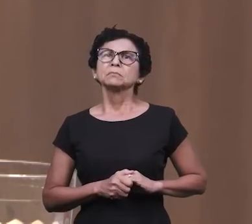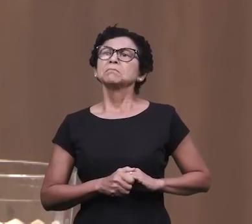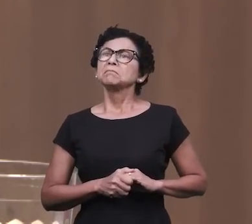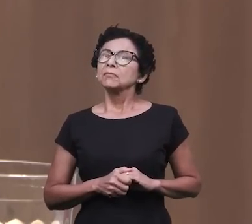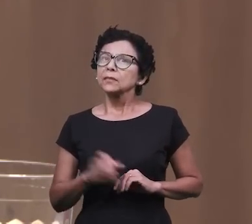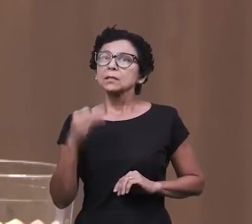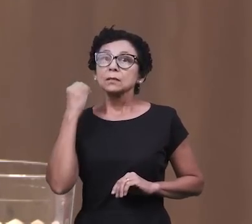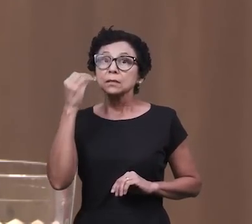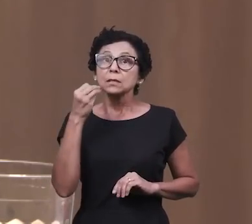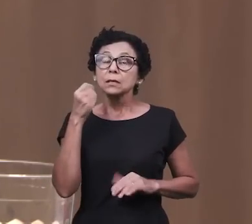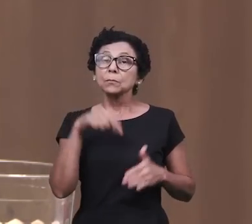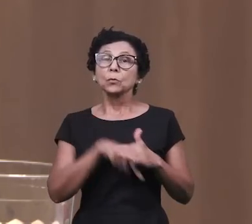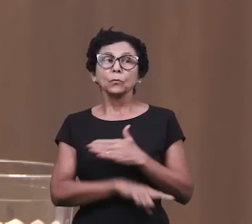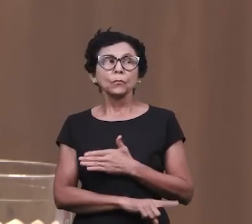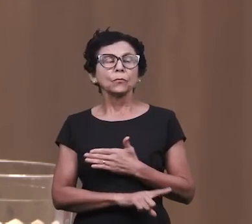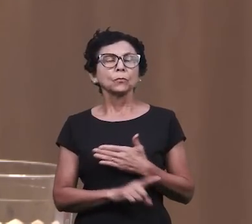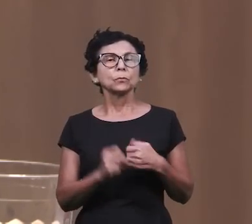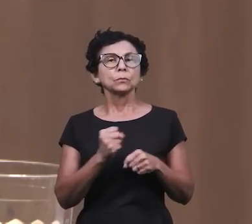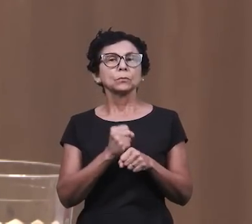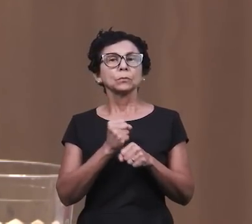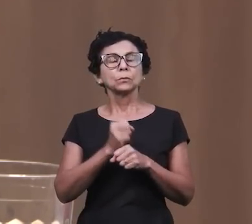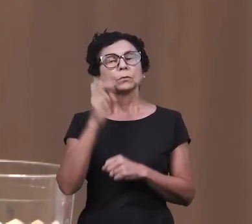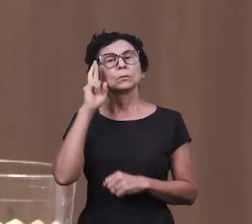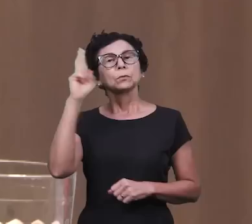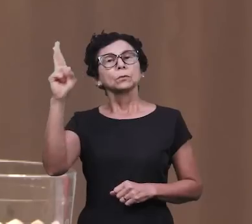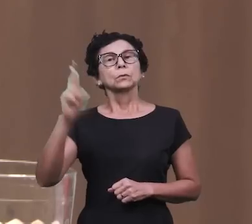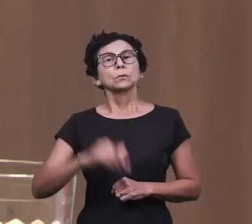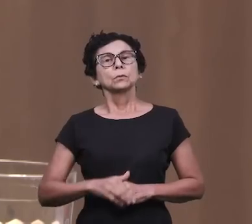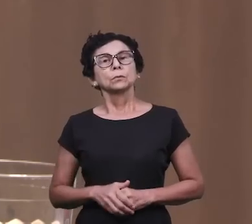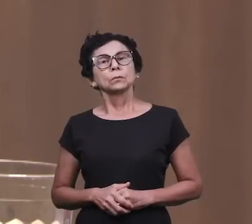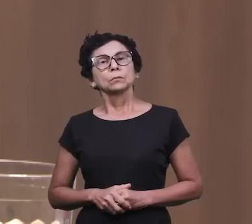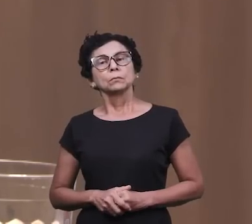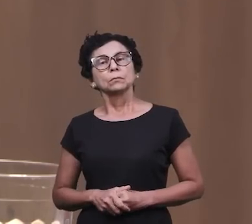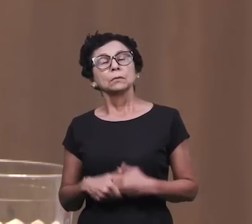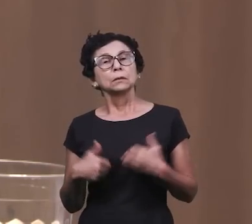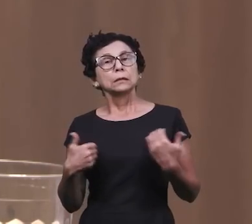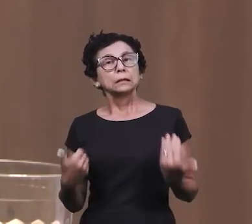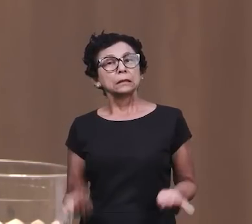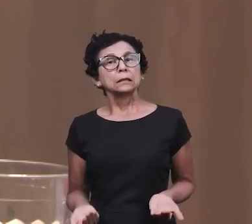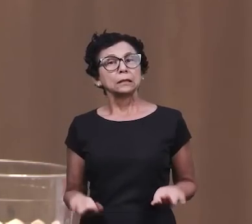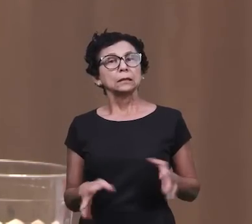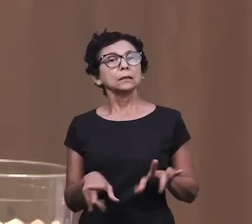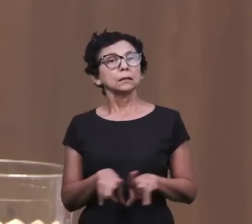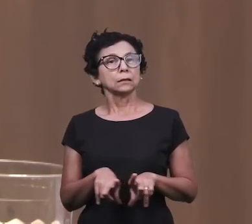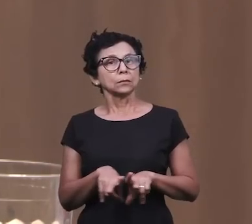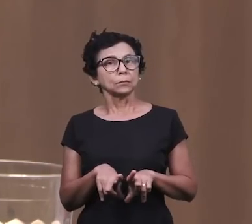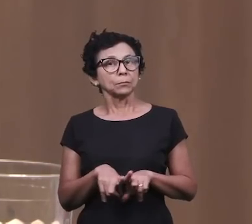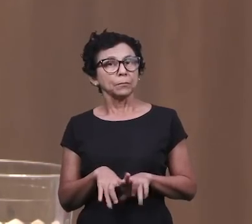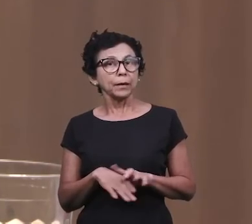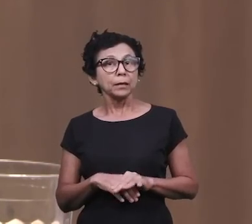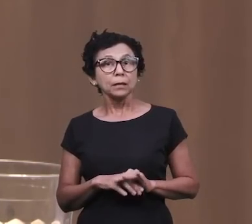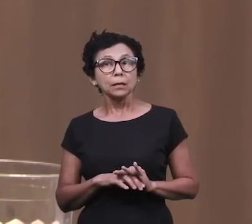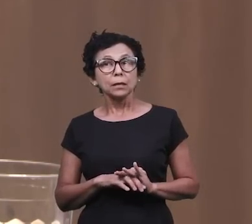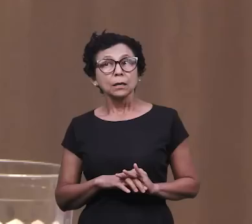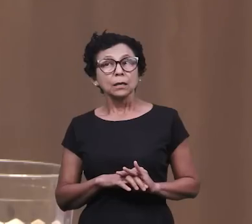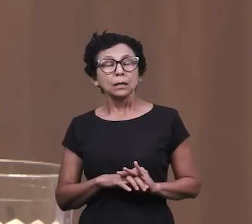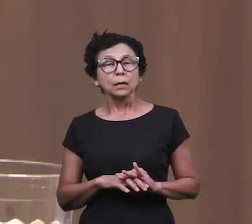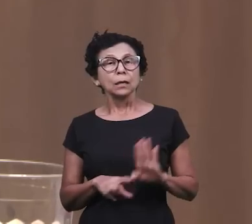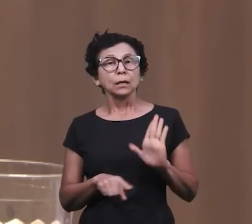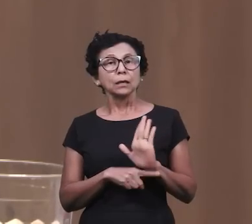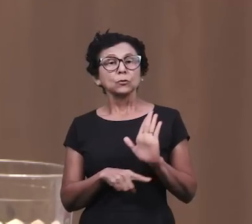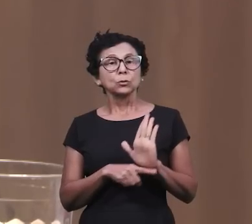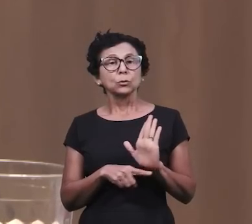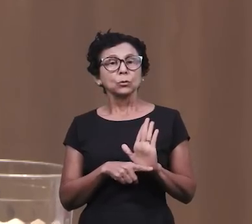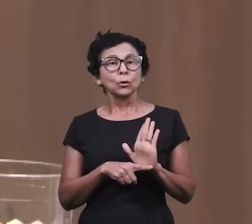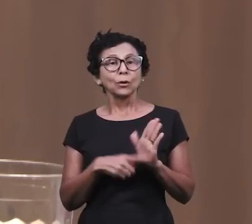que já tinha experiências notáveis com a obra do Senhor, e aquilo facilitou muito na vinda deles aqui o entendimento